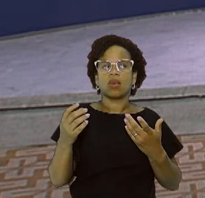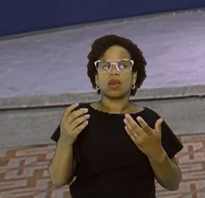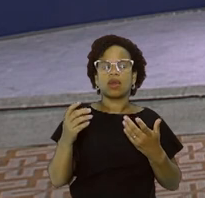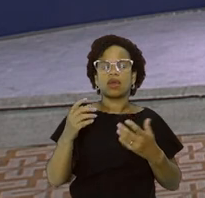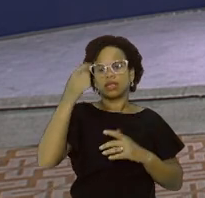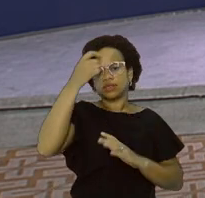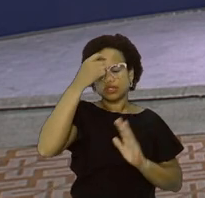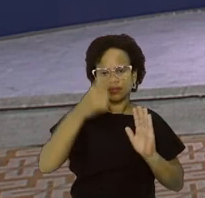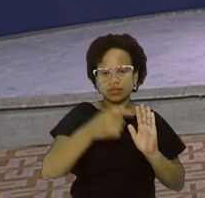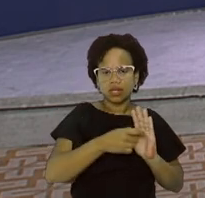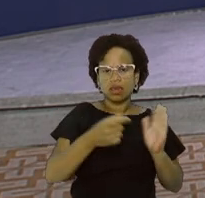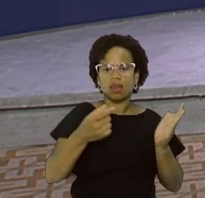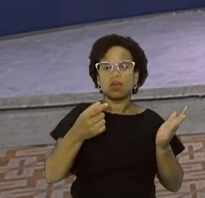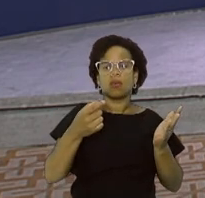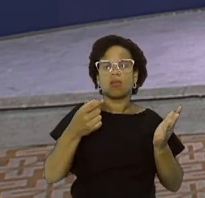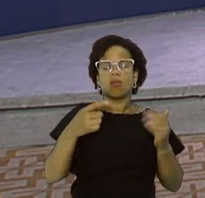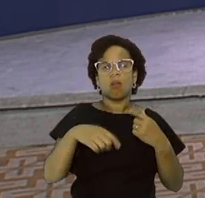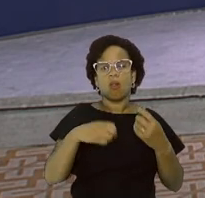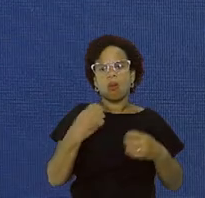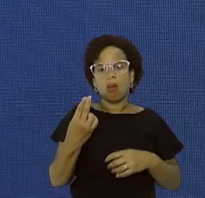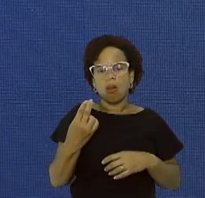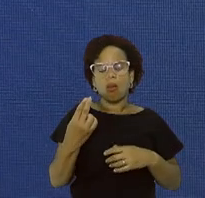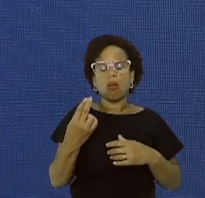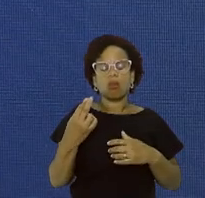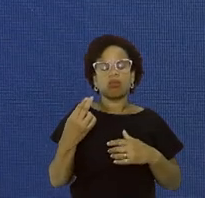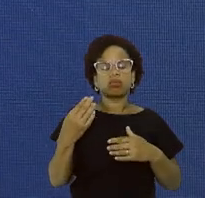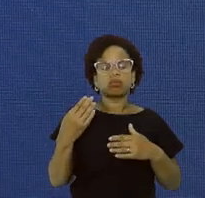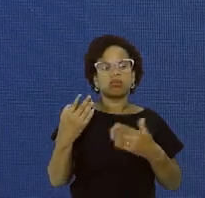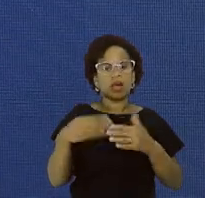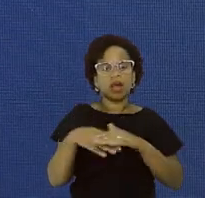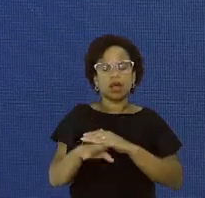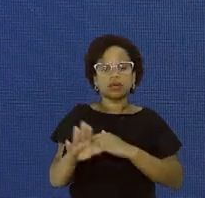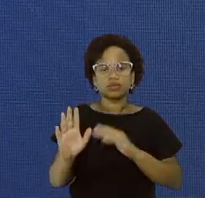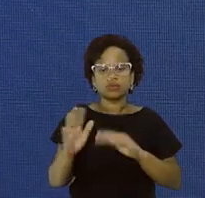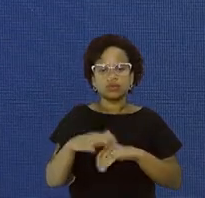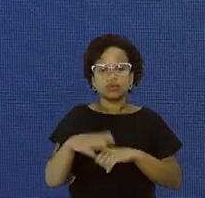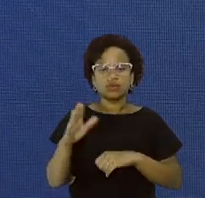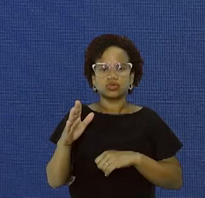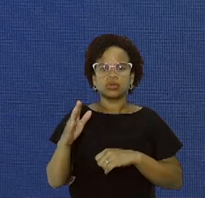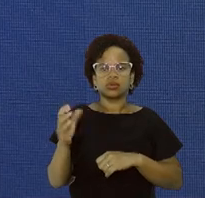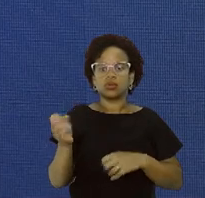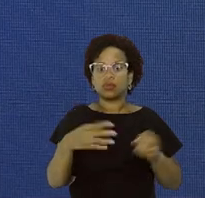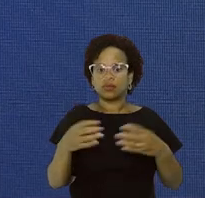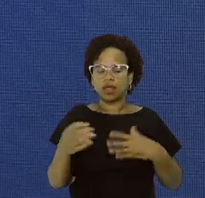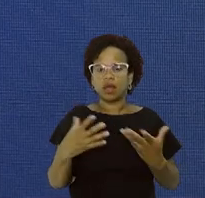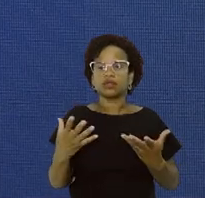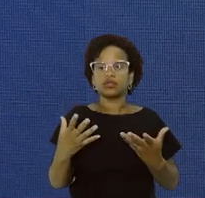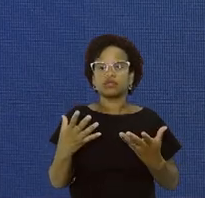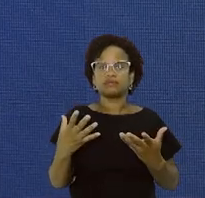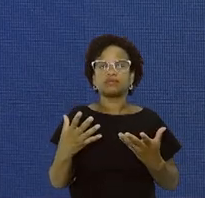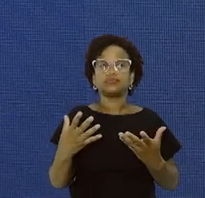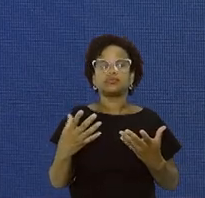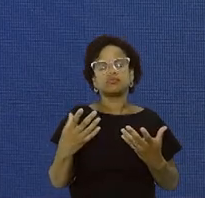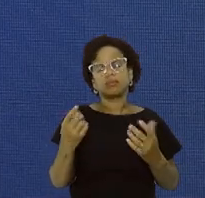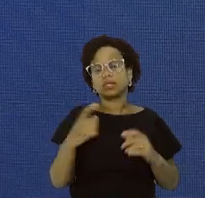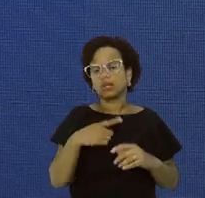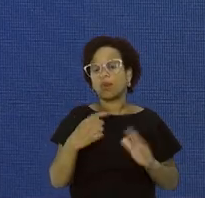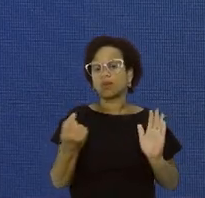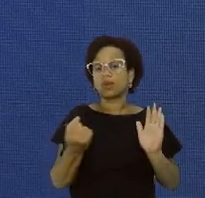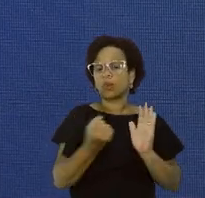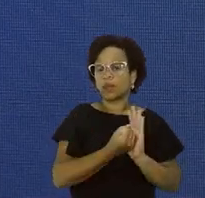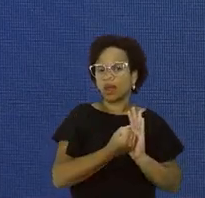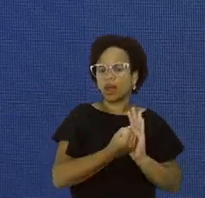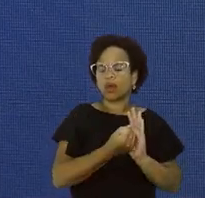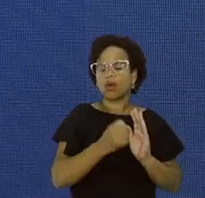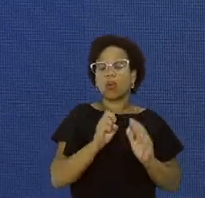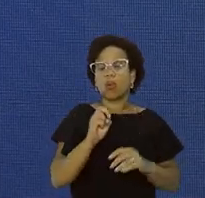é hoje alguns dos temas mesmo de consumo tem muito mais a ver com qualquer marca ou empresa de que serve um